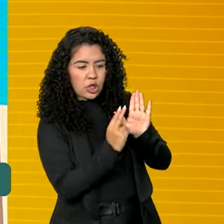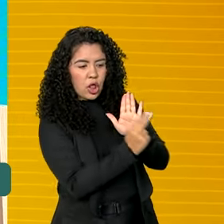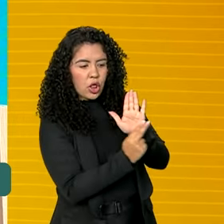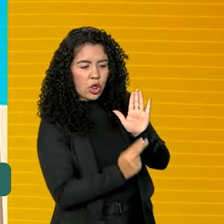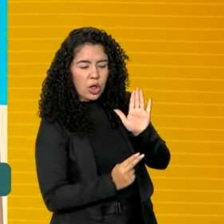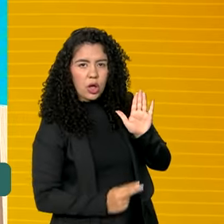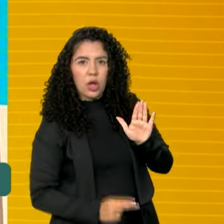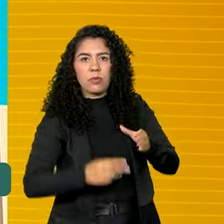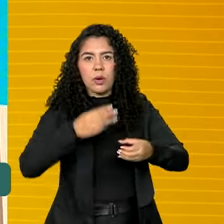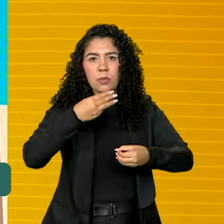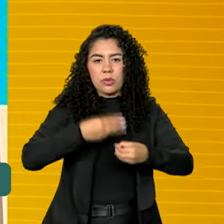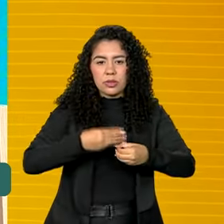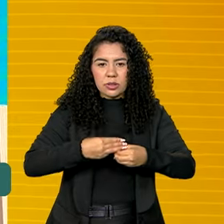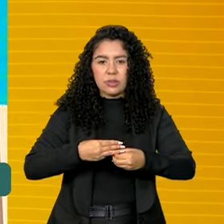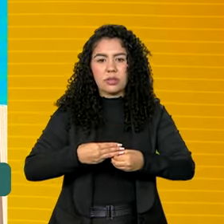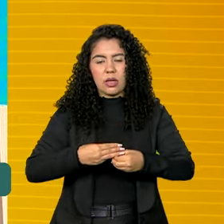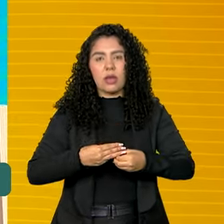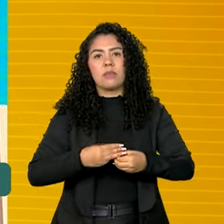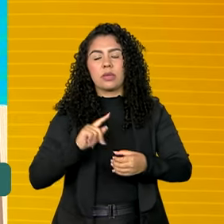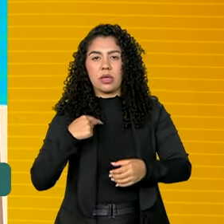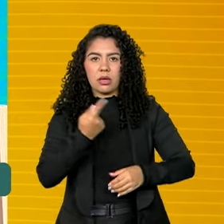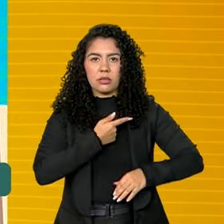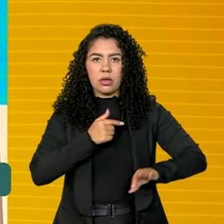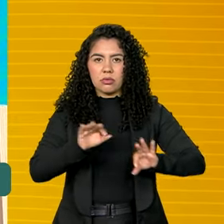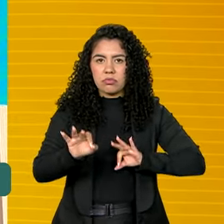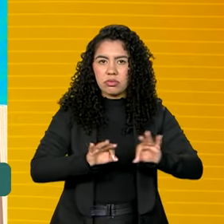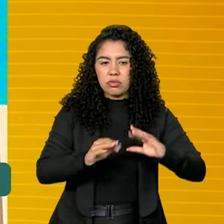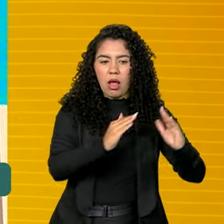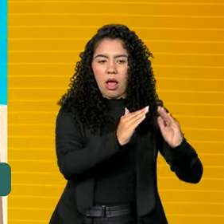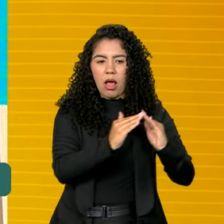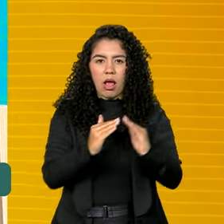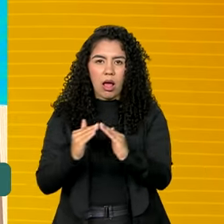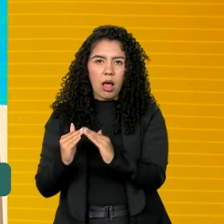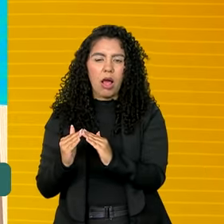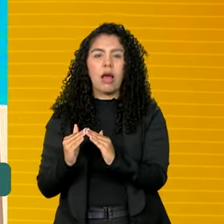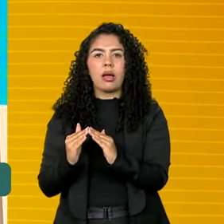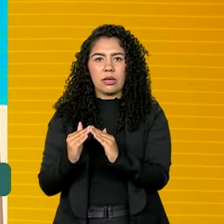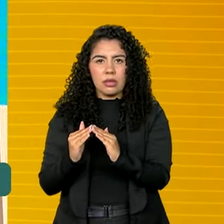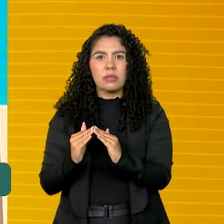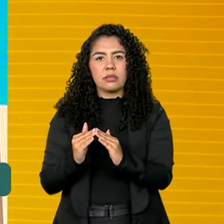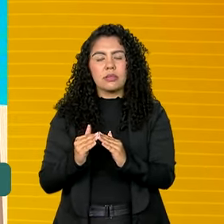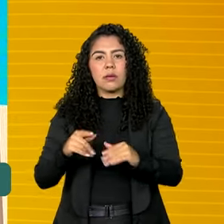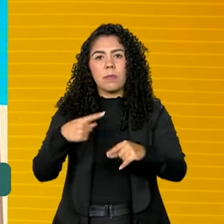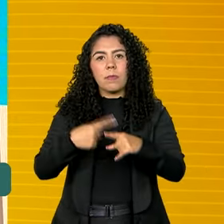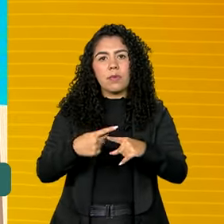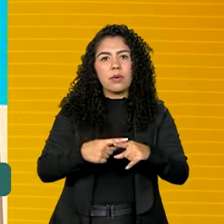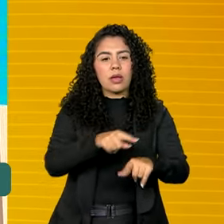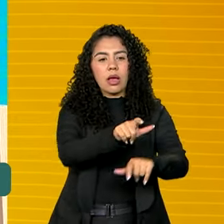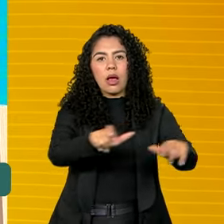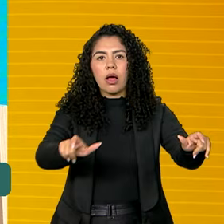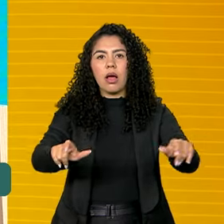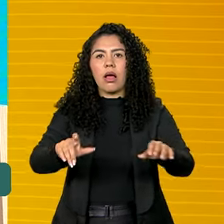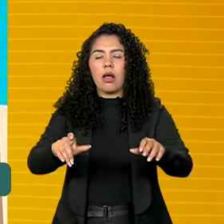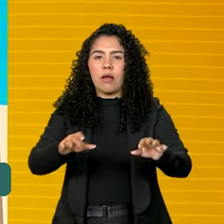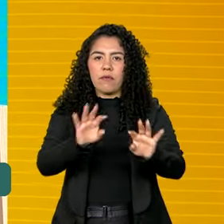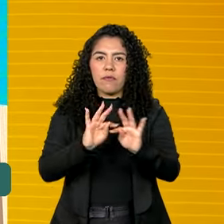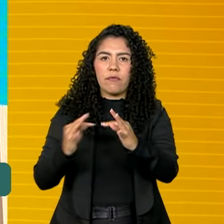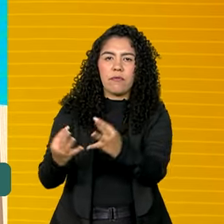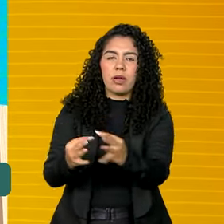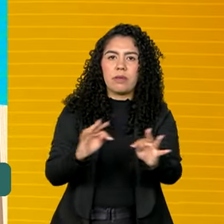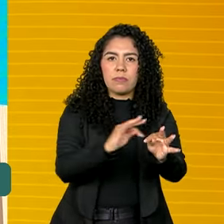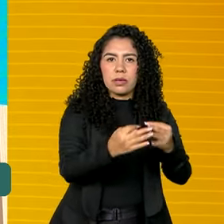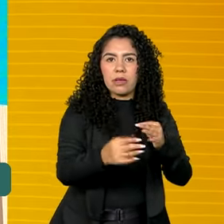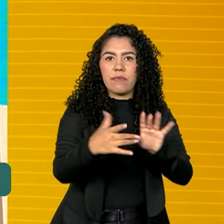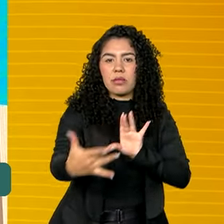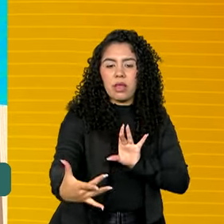que nós faremos sem a necessidade de termos as famílias que serão vinculadas a essas unidades